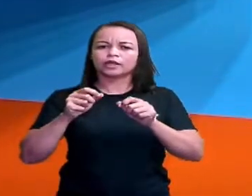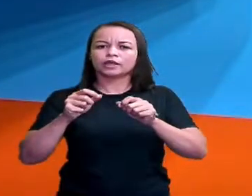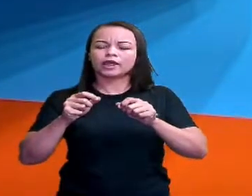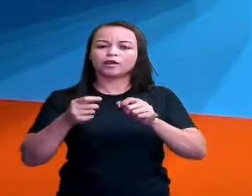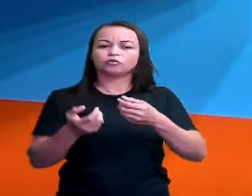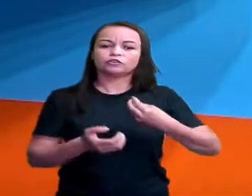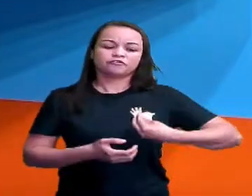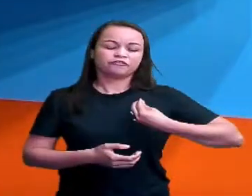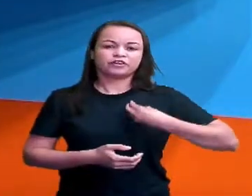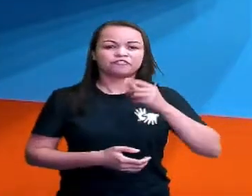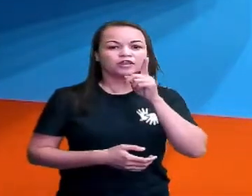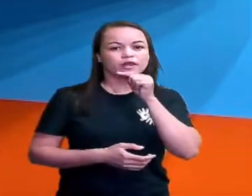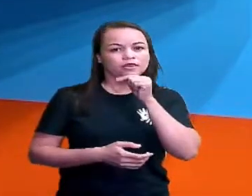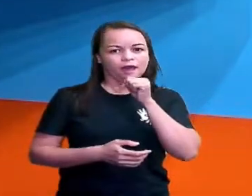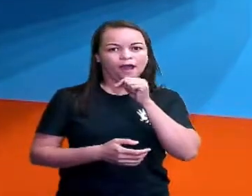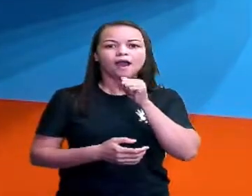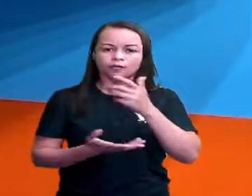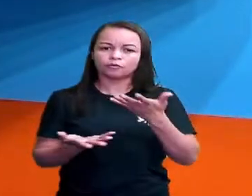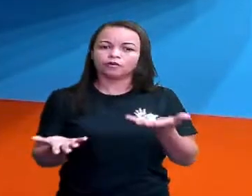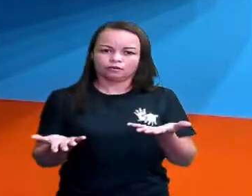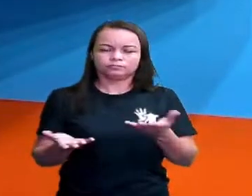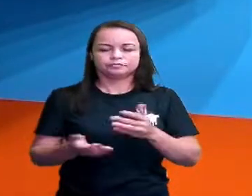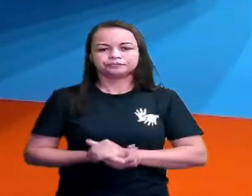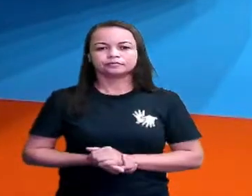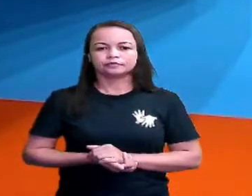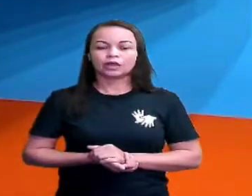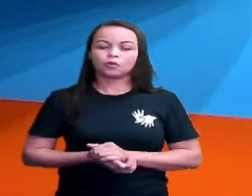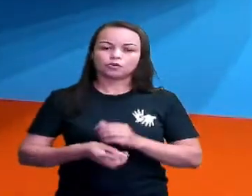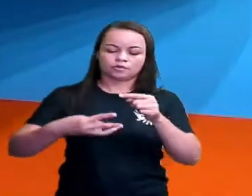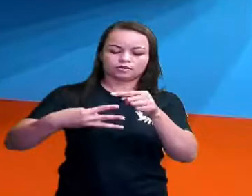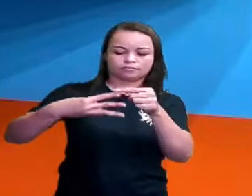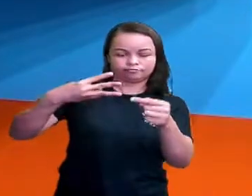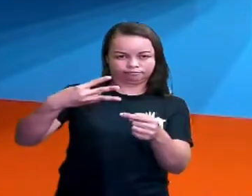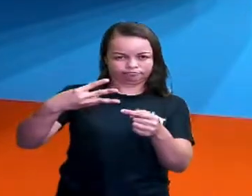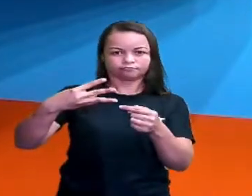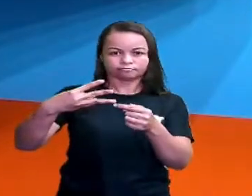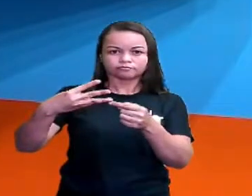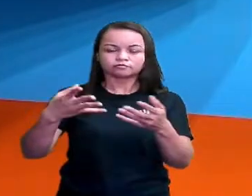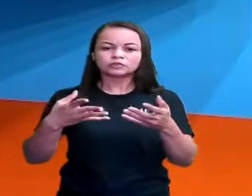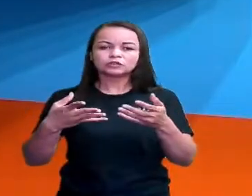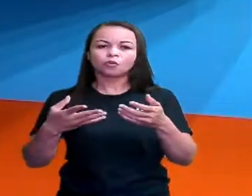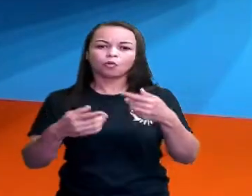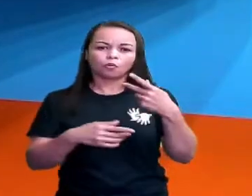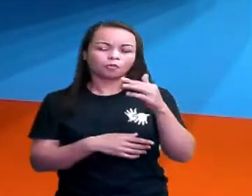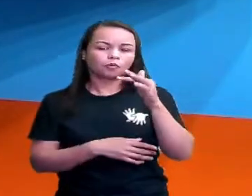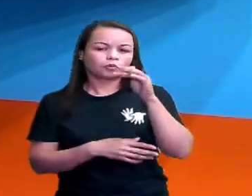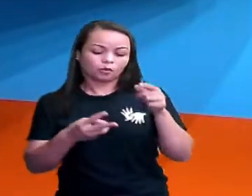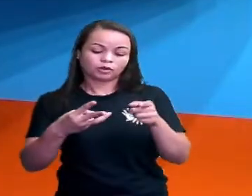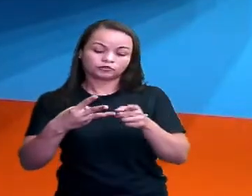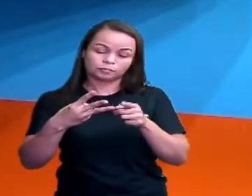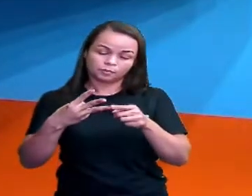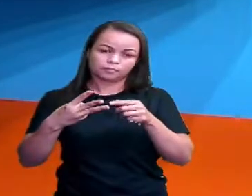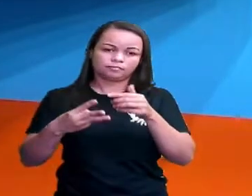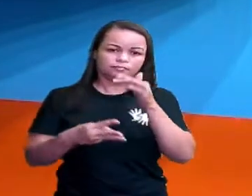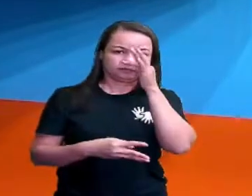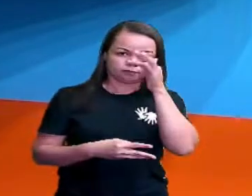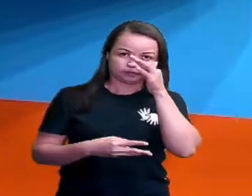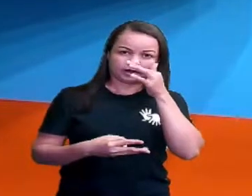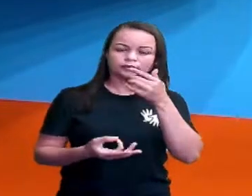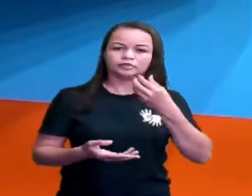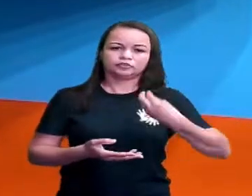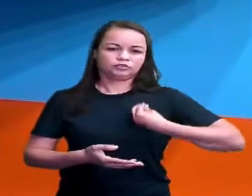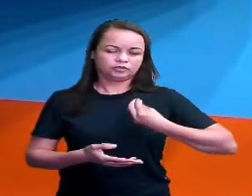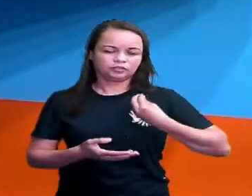ambiente aquático. E então nós classificamos essas plantas como plantas aquáticas. E eu trouxe aqui para vocês alguns exemplos,